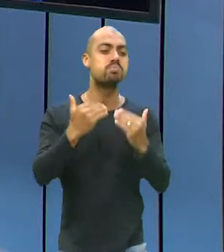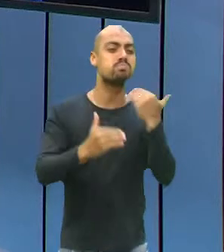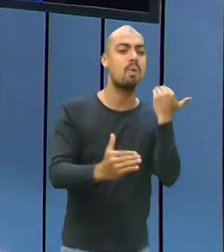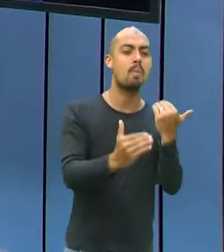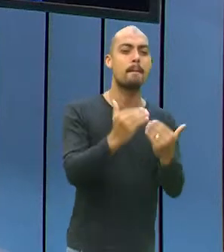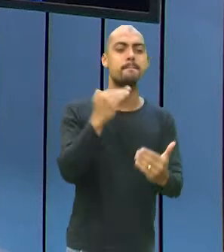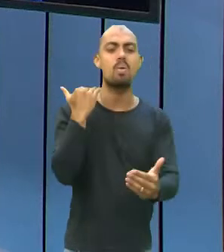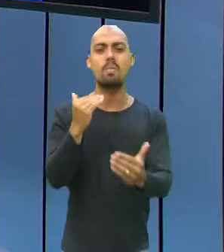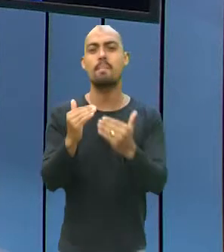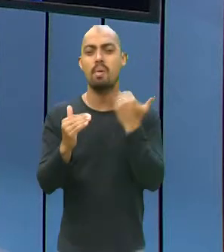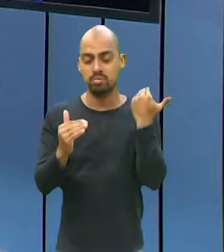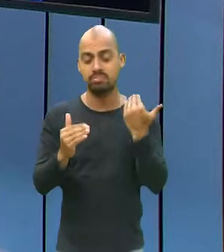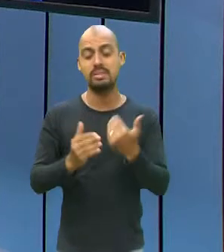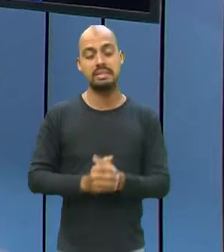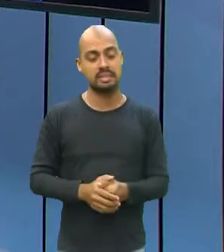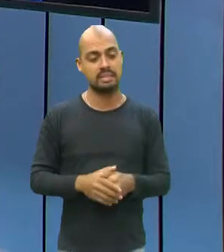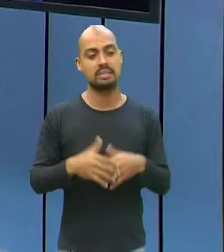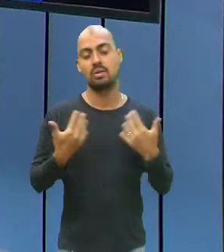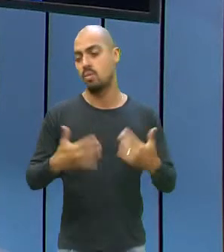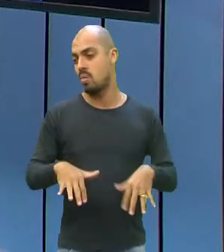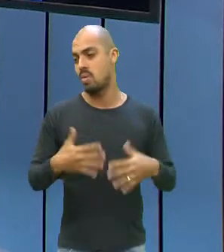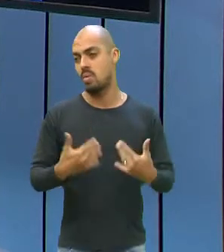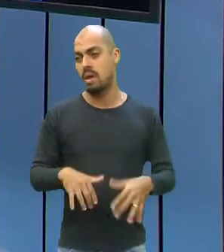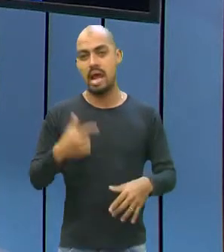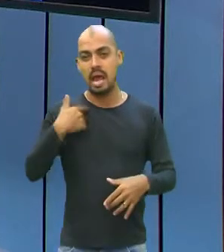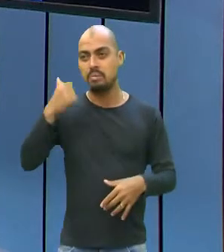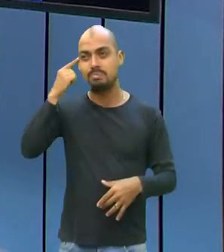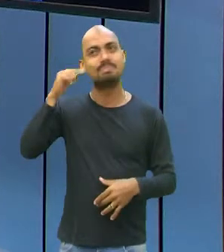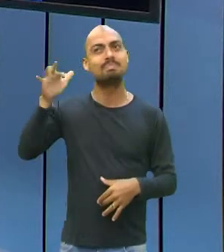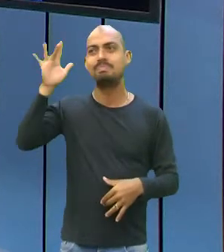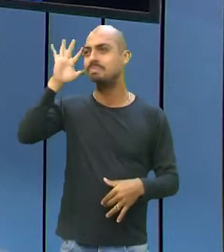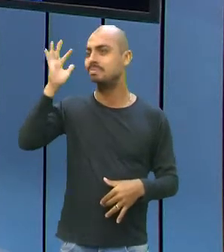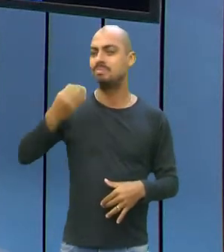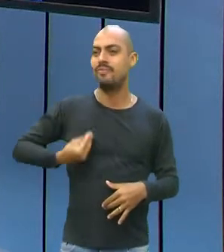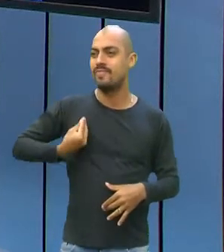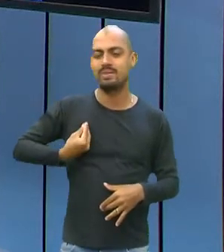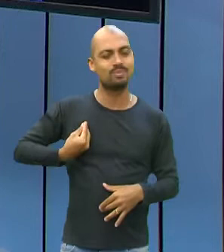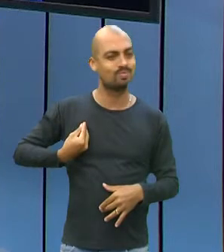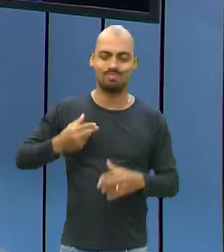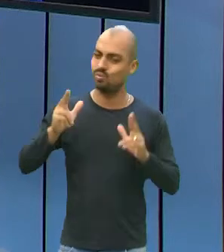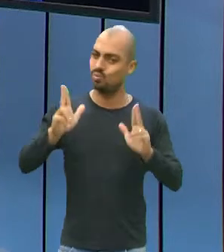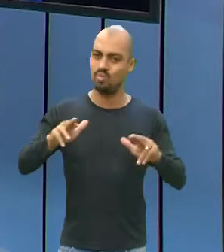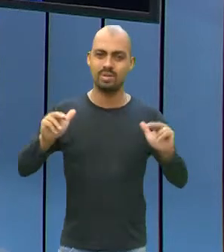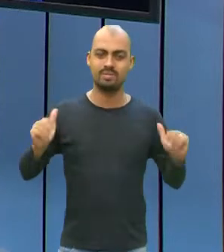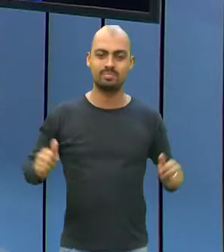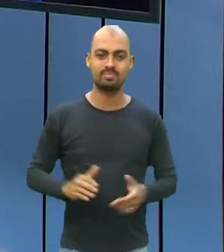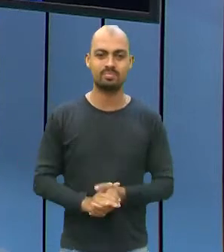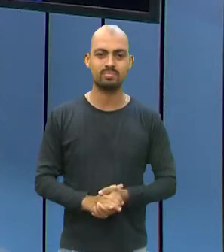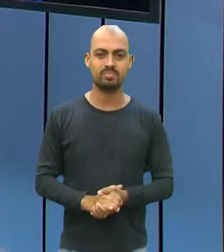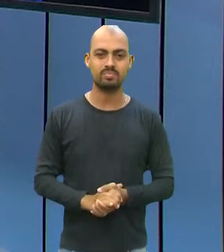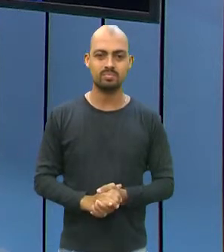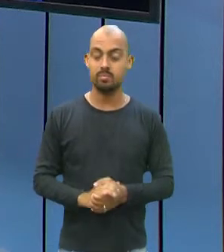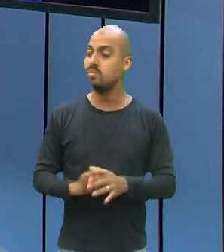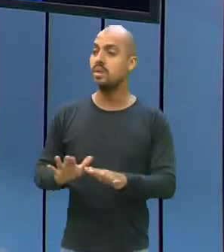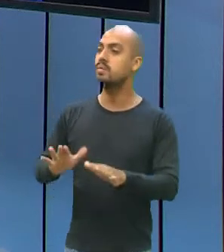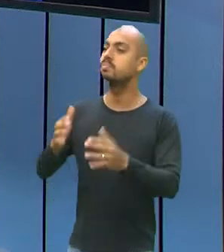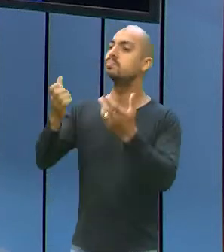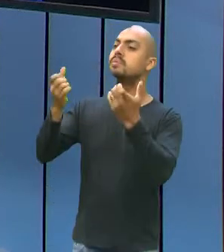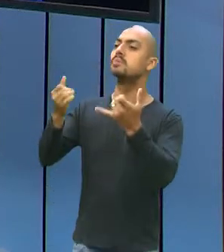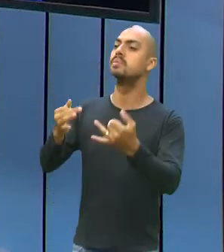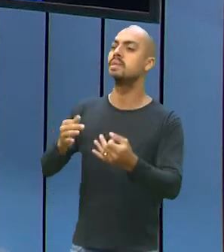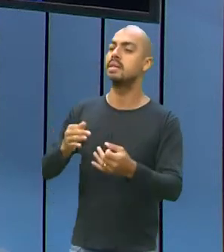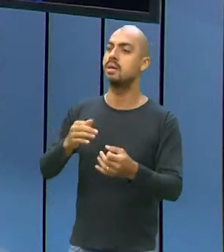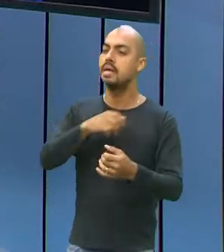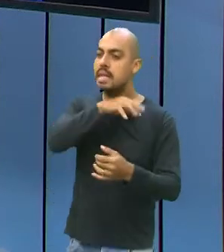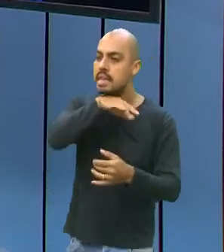muitos animais mortos. É uma situação que eu nunca imaginei que eu fosse vivenciar em algum momento assim, da minha vida. Me Eu não conta conhecia o uma Pantanal. situação